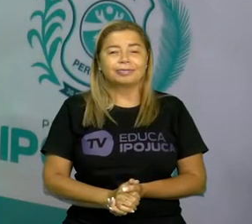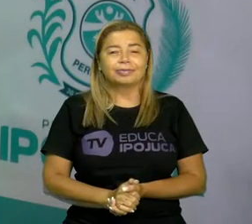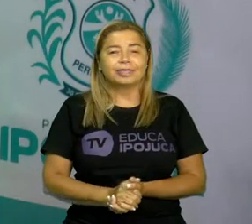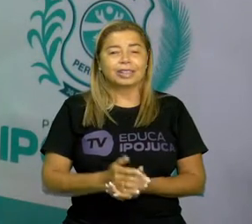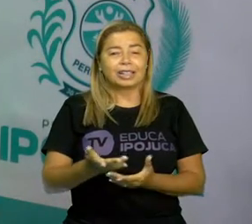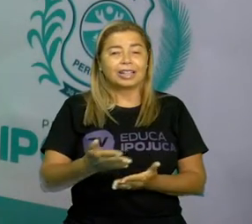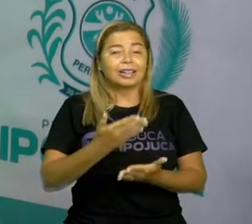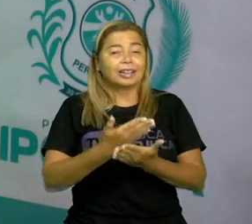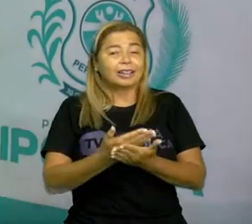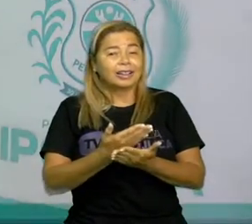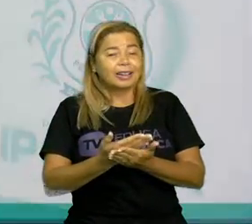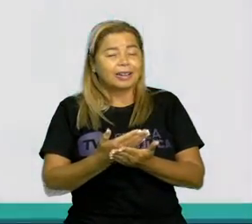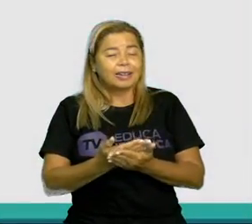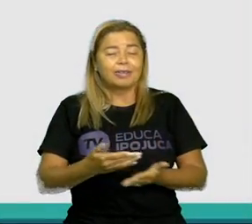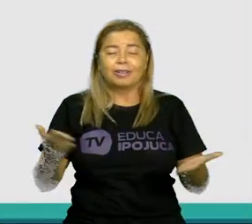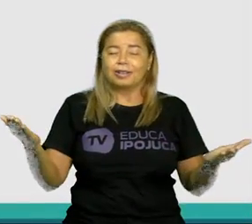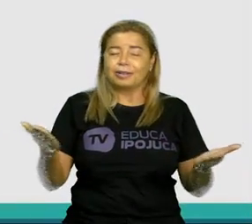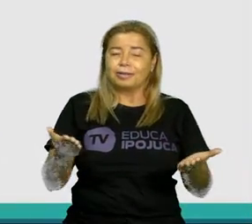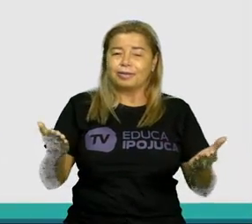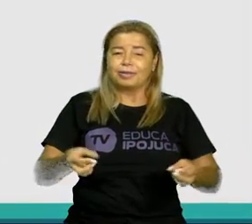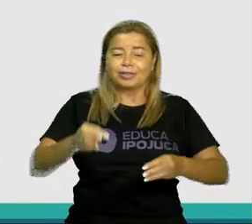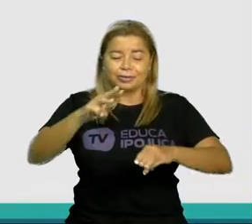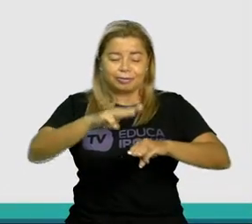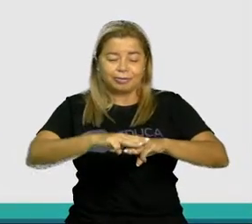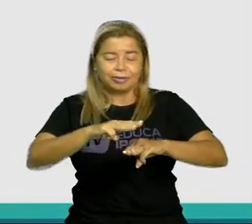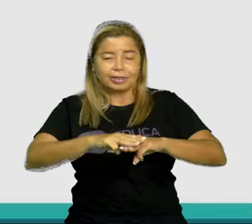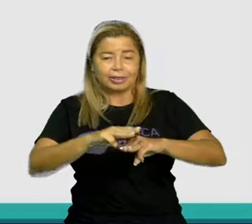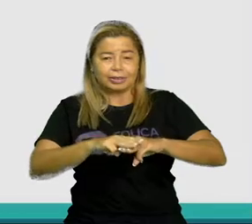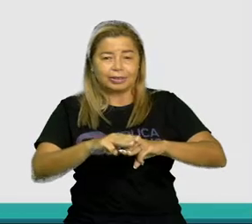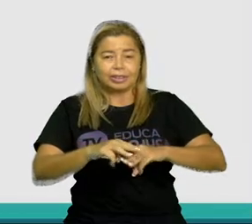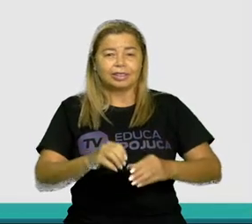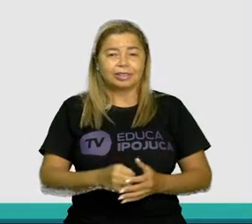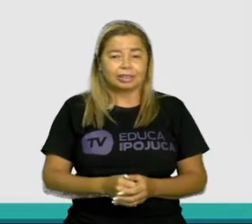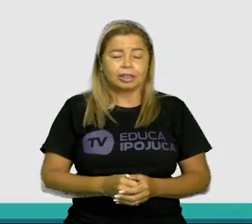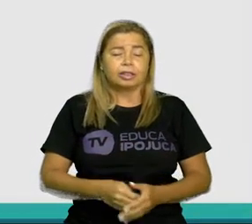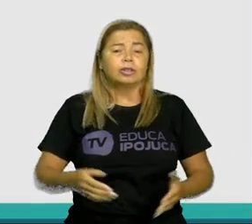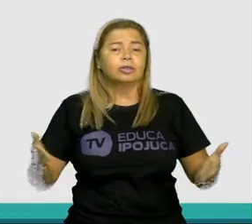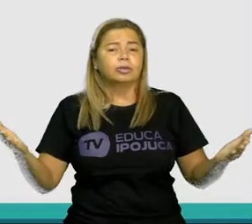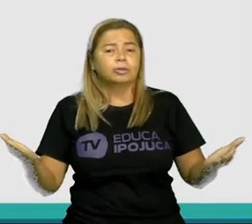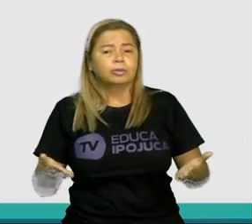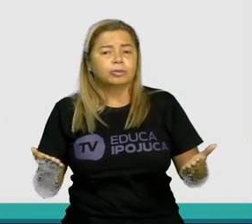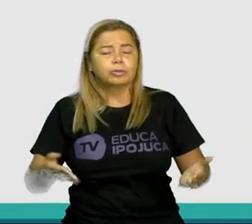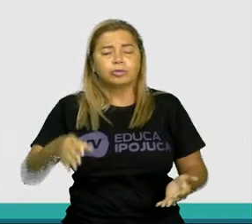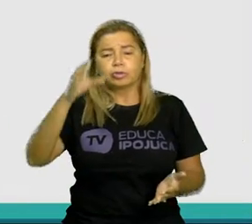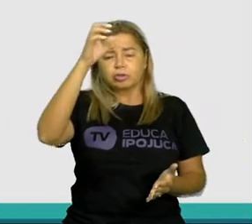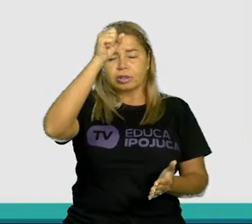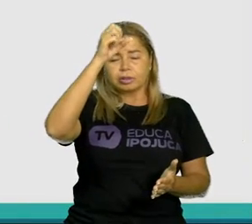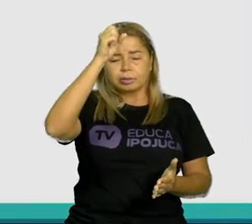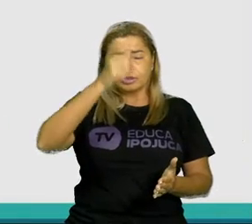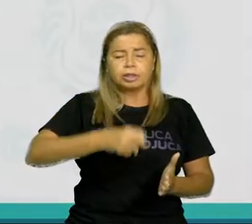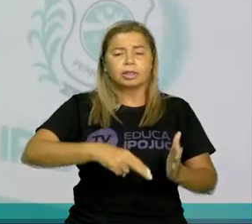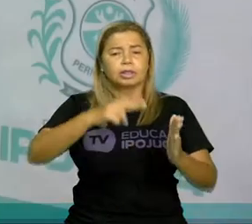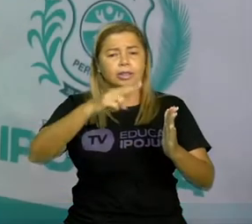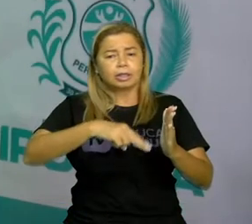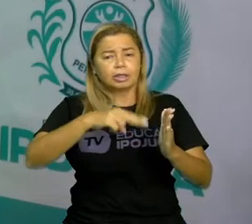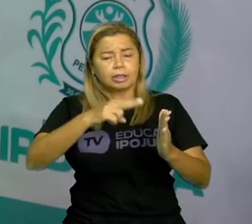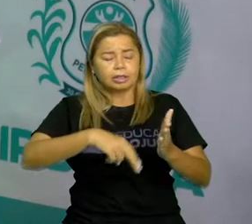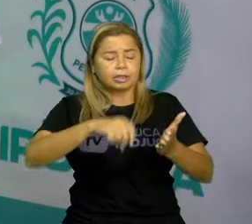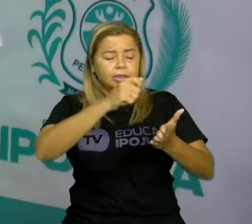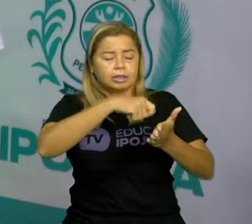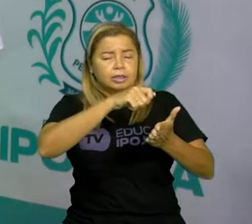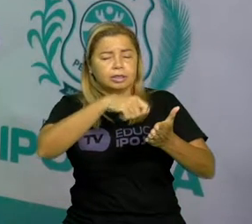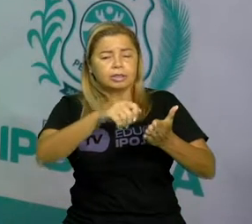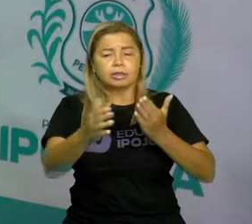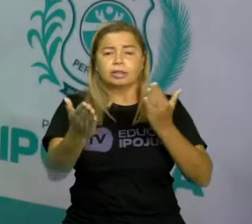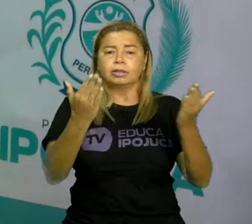para a nossa aula de matemática e hoje nós iremos fazer uma leitura, escrita e comparação de números,